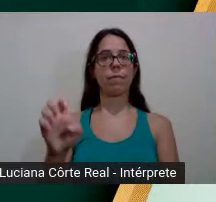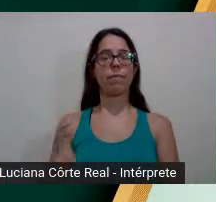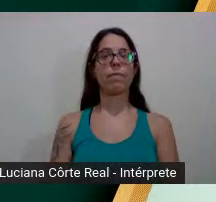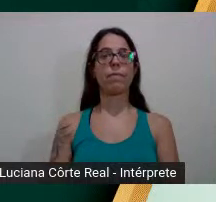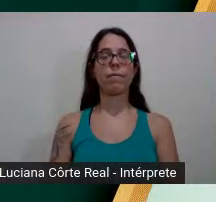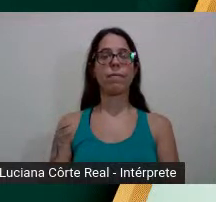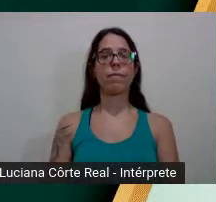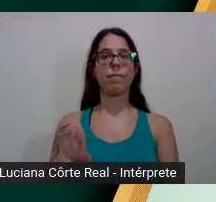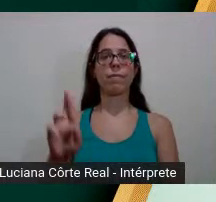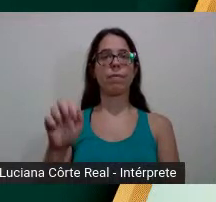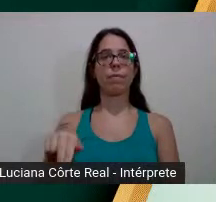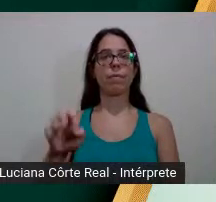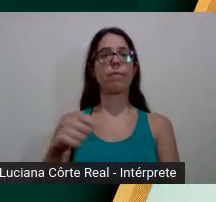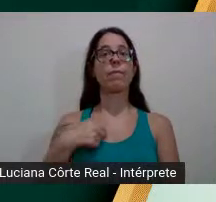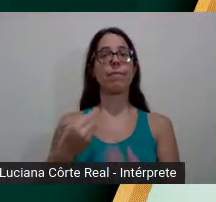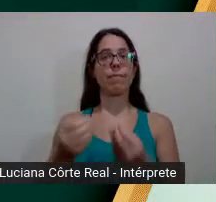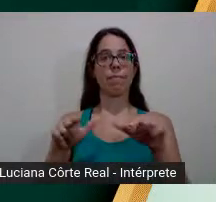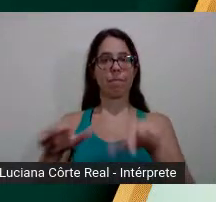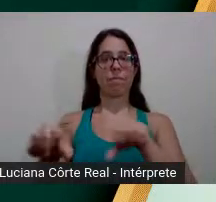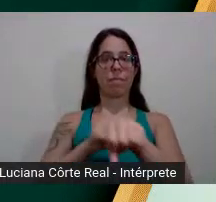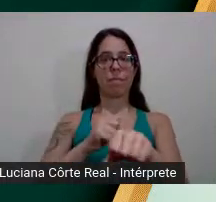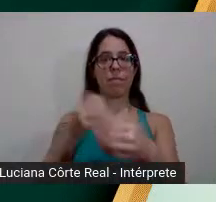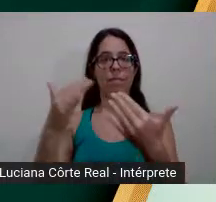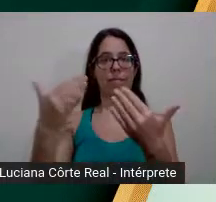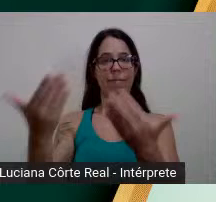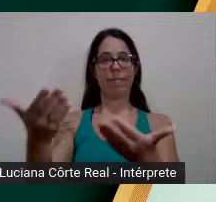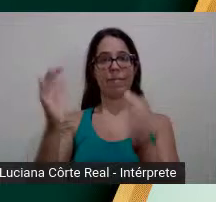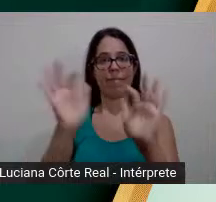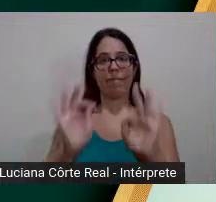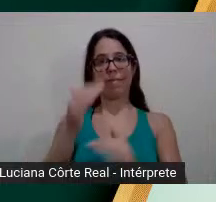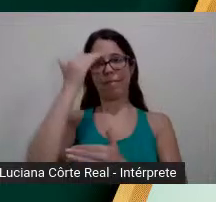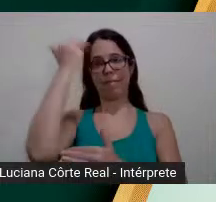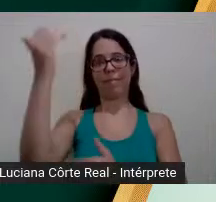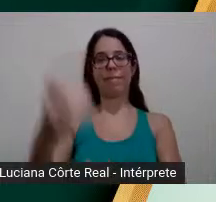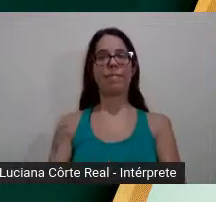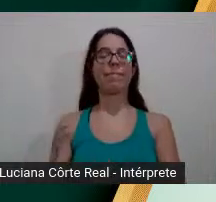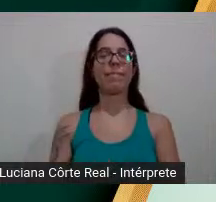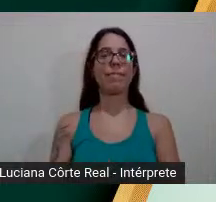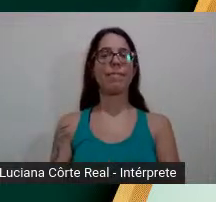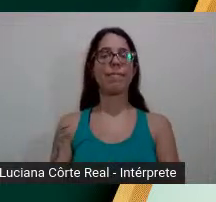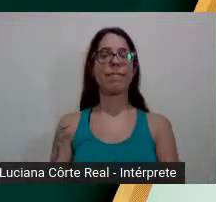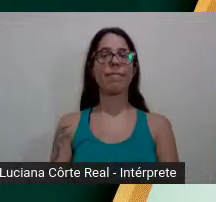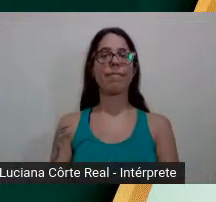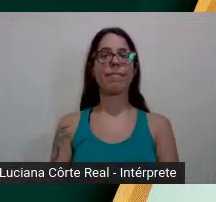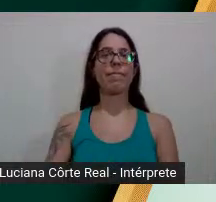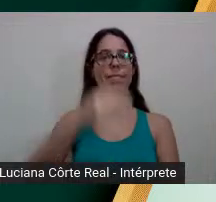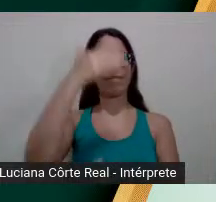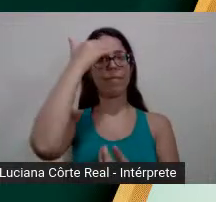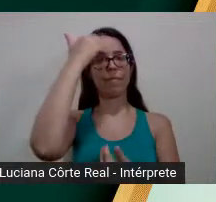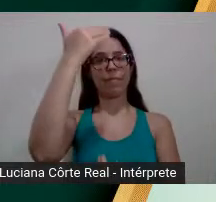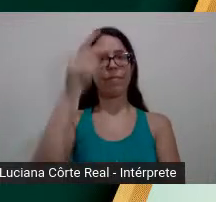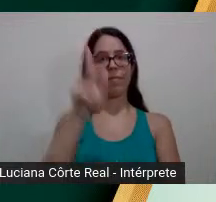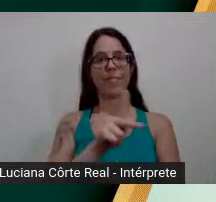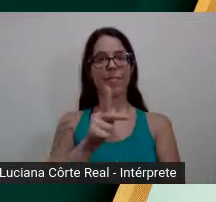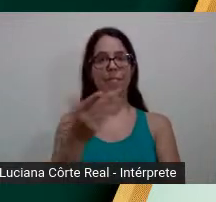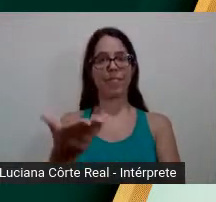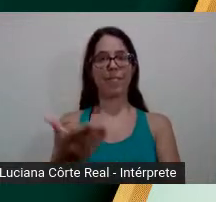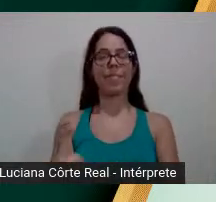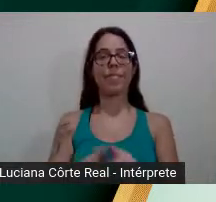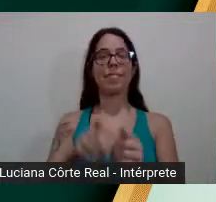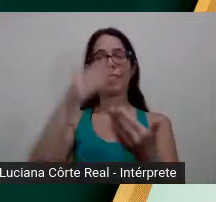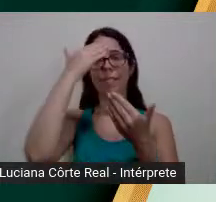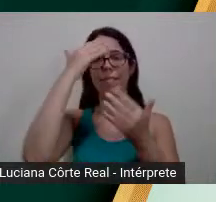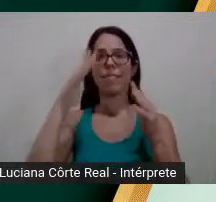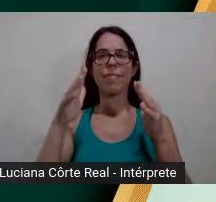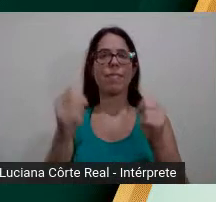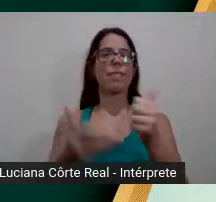Bruane, confiro-te o grau. Parabéns, sucesso, felicidades. Muito obrigada, professor. Agradeço a